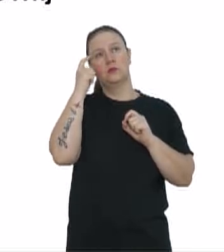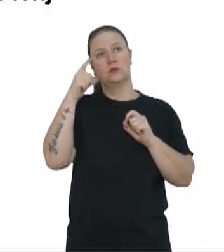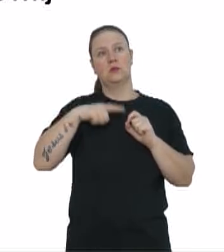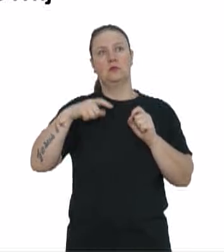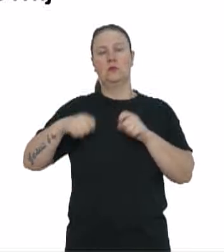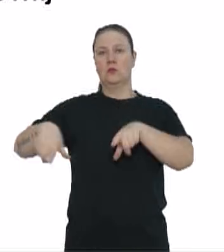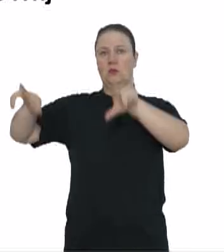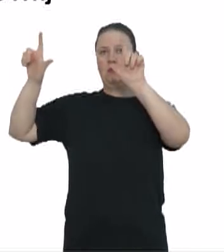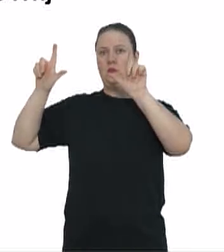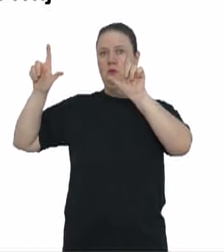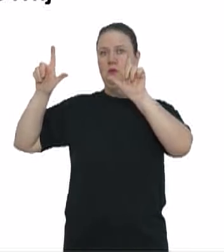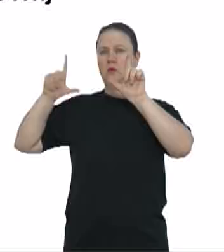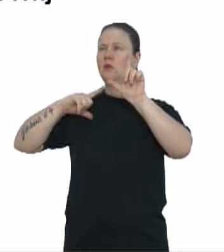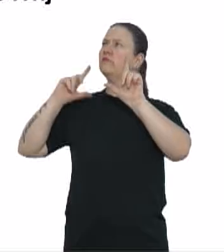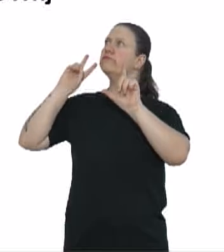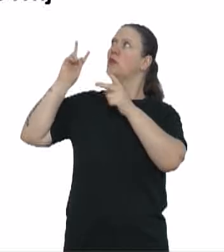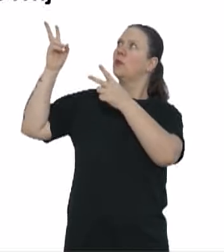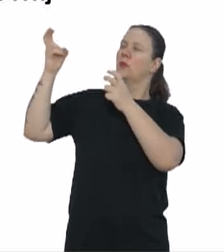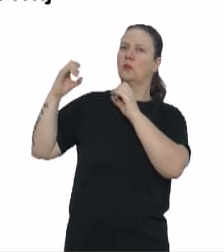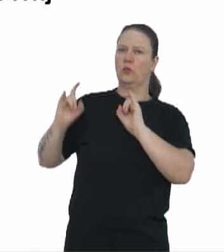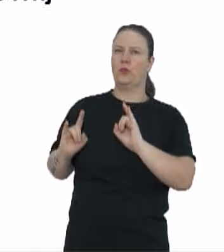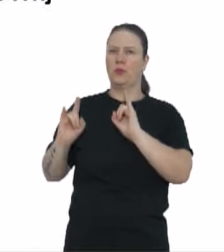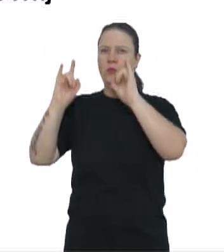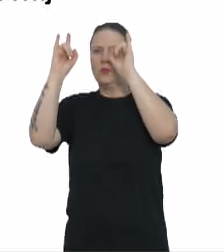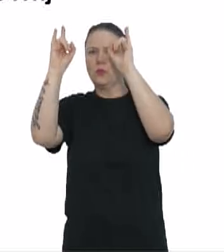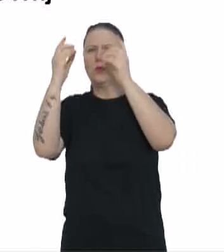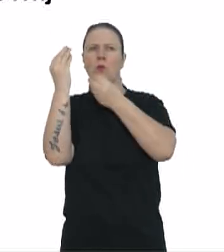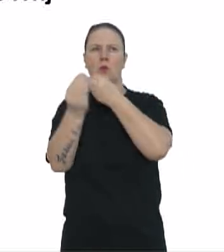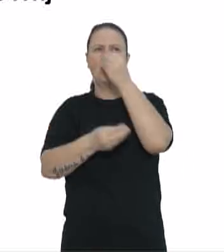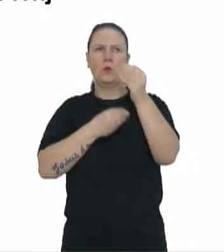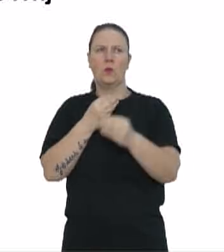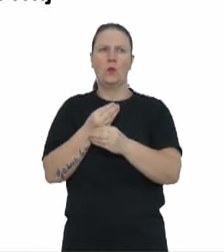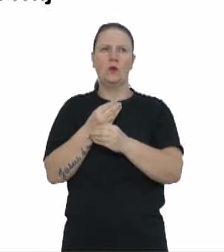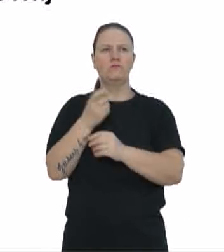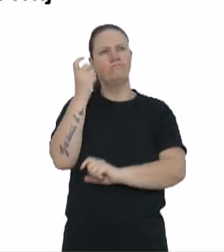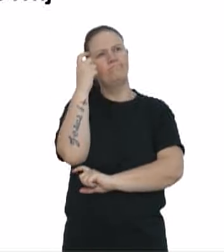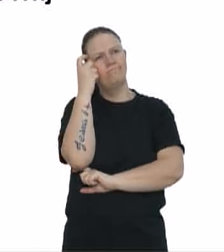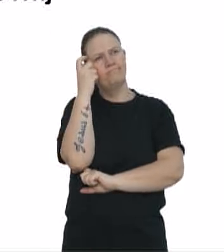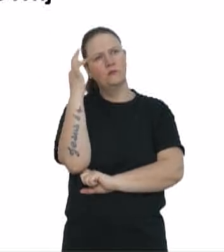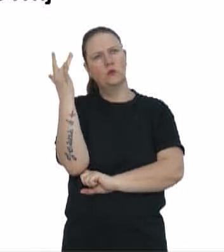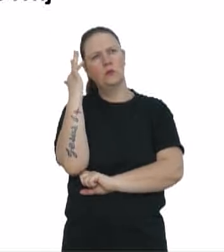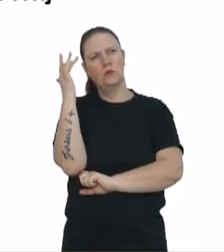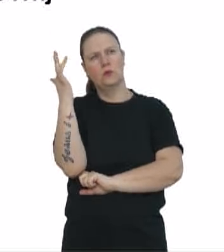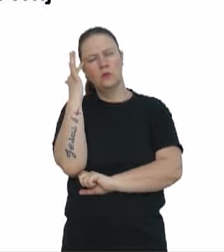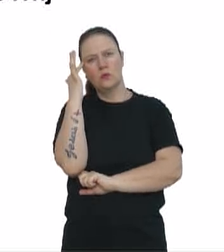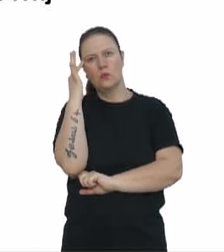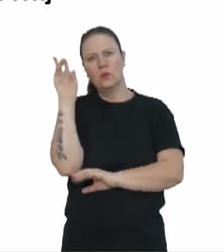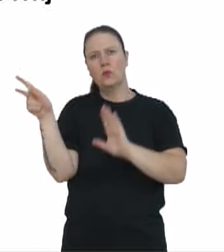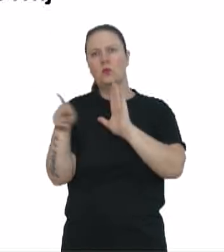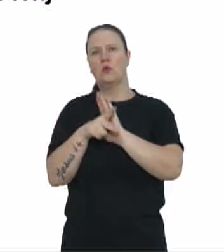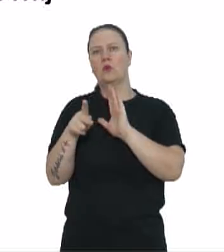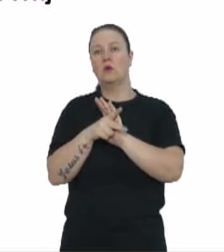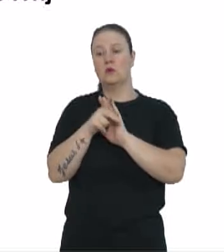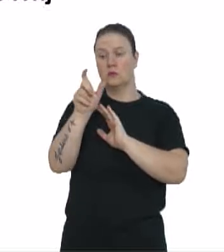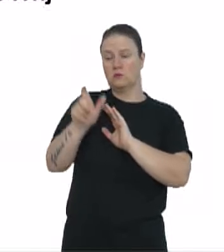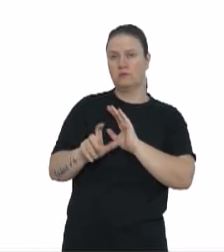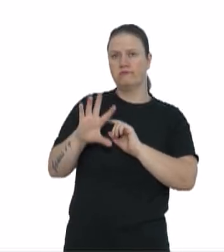paisagem urbana, né? E como que se pode pensar esse espaço como algo propício para a ação do artista